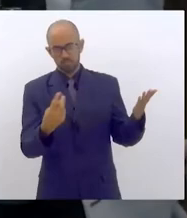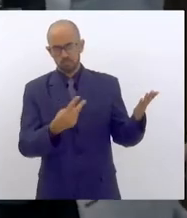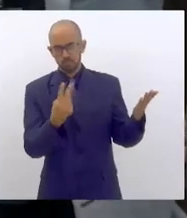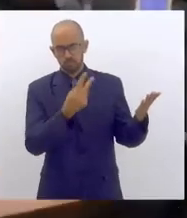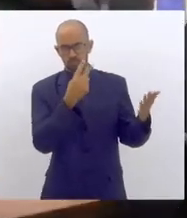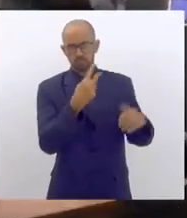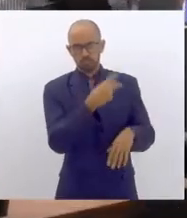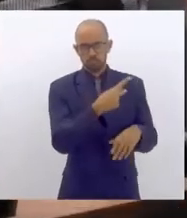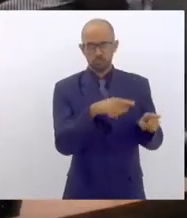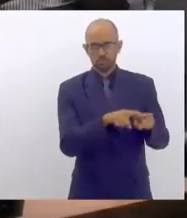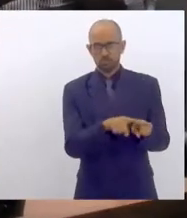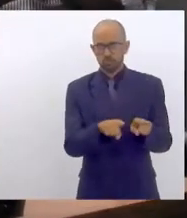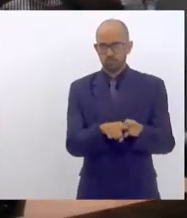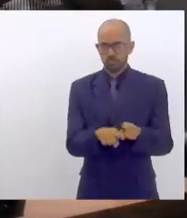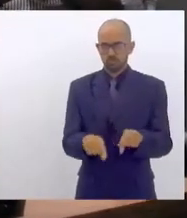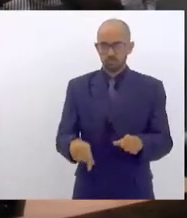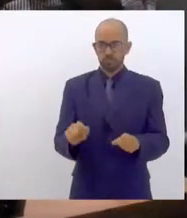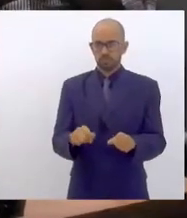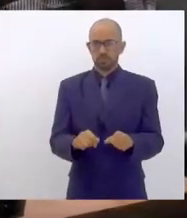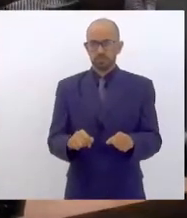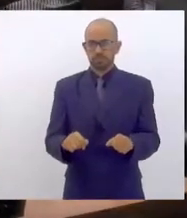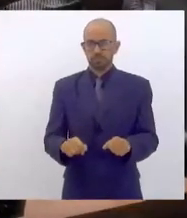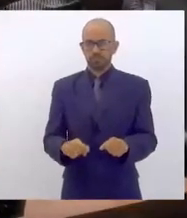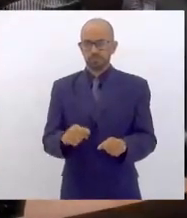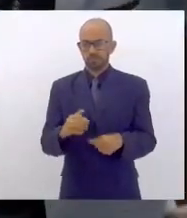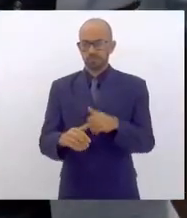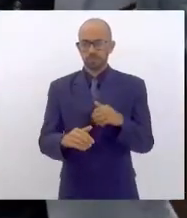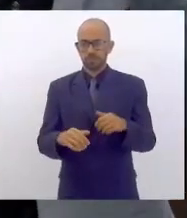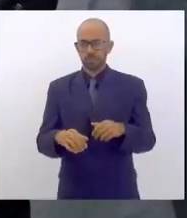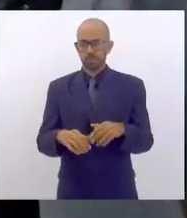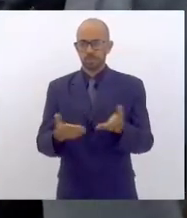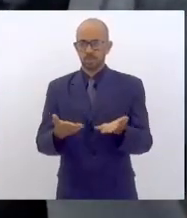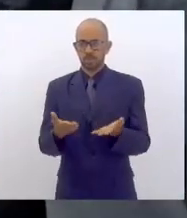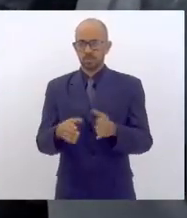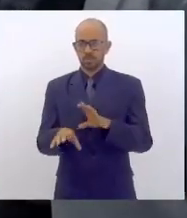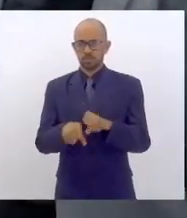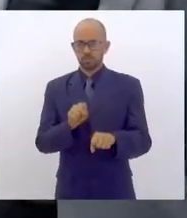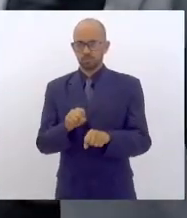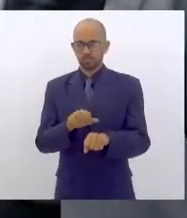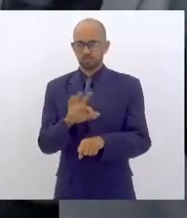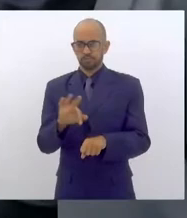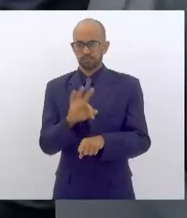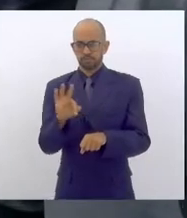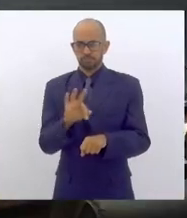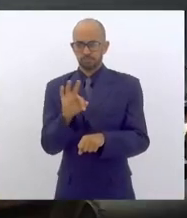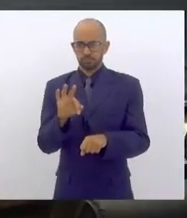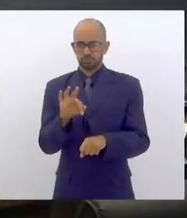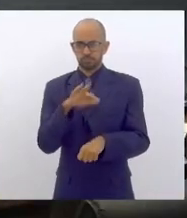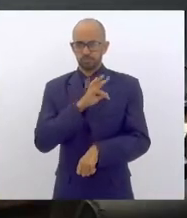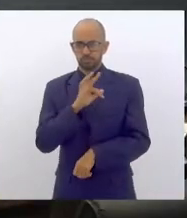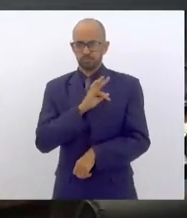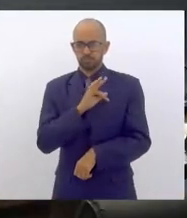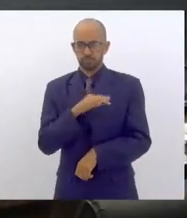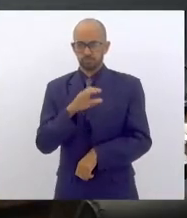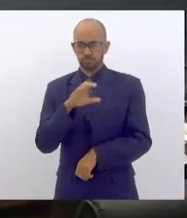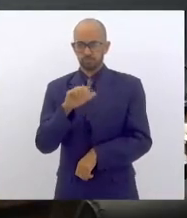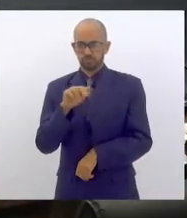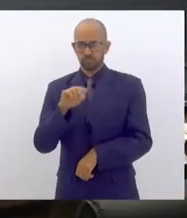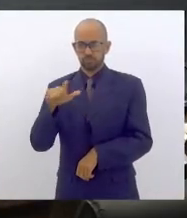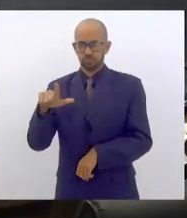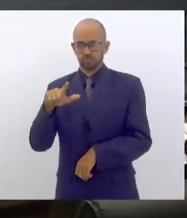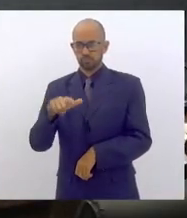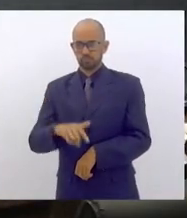também. E nível superior para a Polícia Civil com a futura unificação das carreiras. Obrigado, presidente.